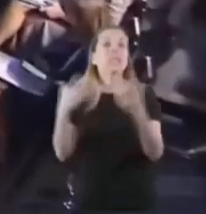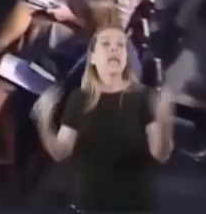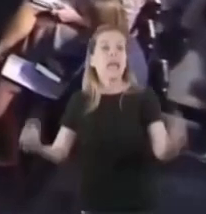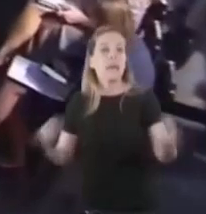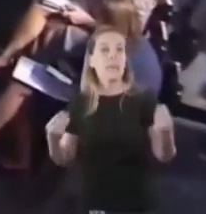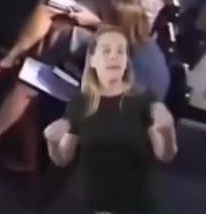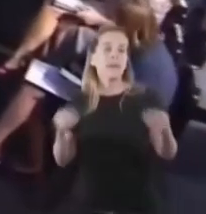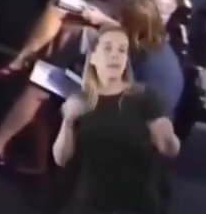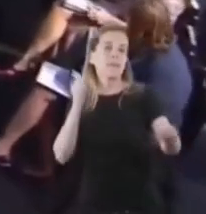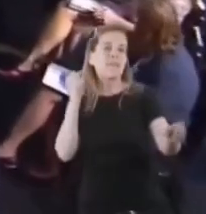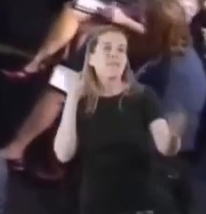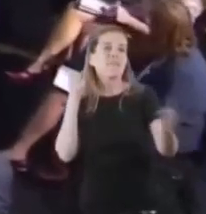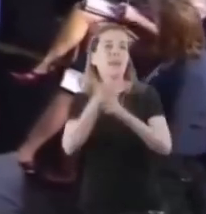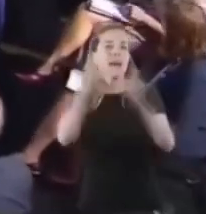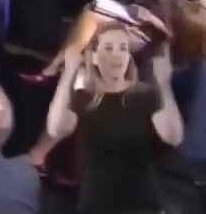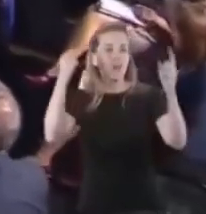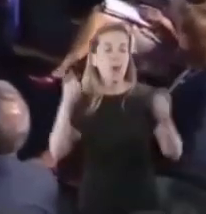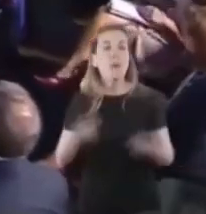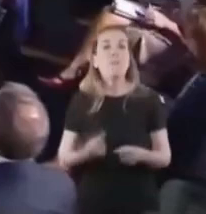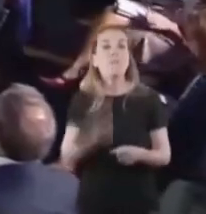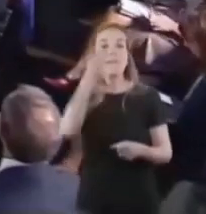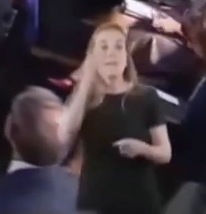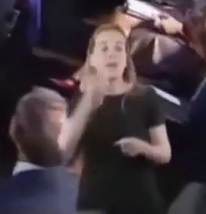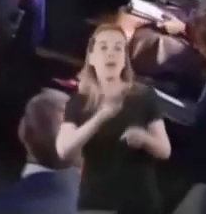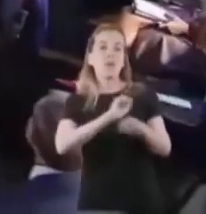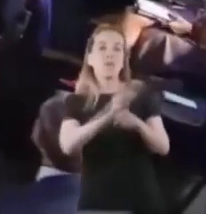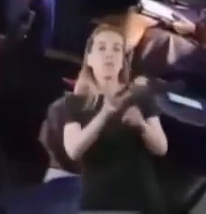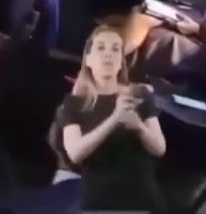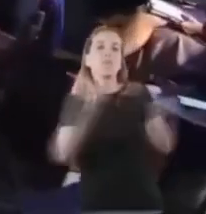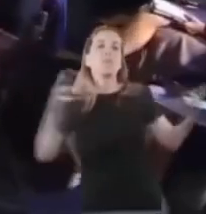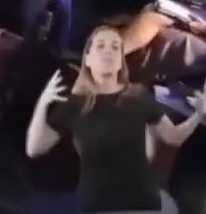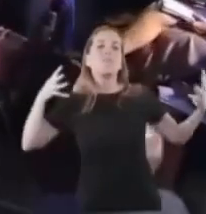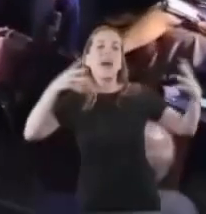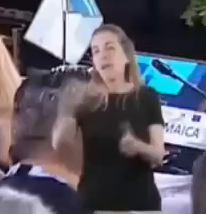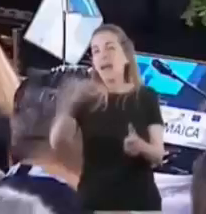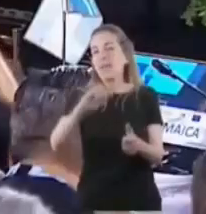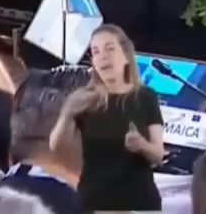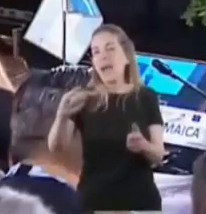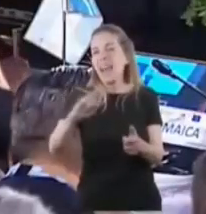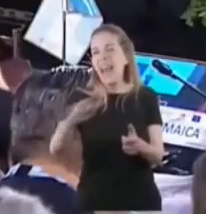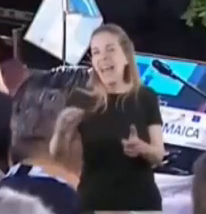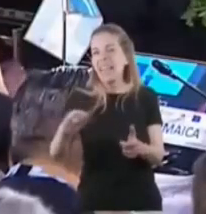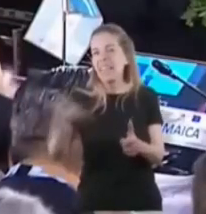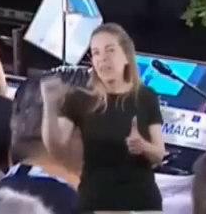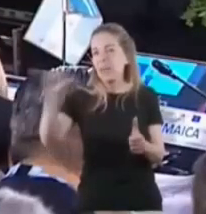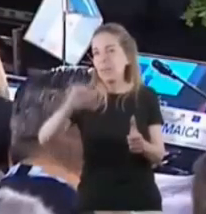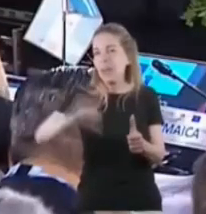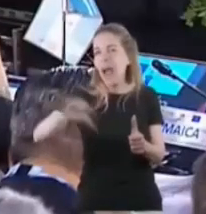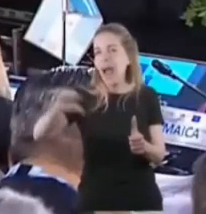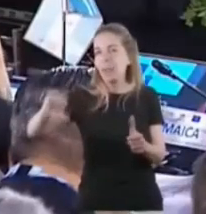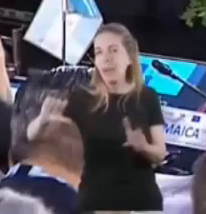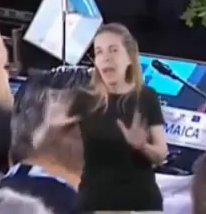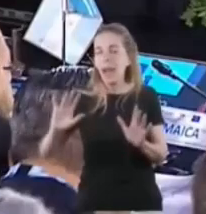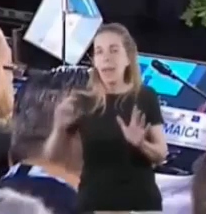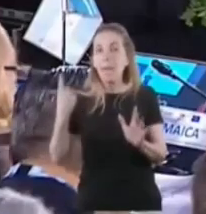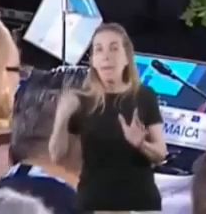os chanceleres dos países da comunidade de Estados latino-americanos e caribenhos selac da União Europeia iniciar uma reunião